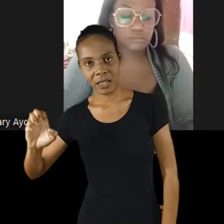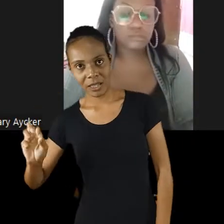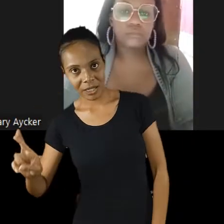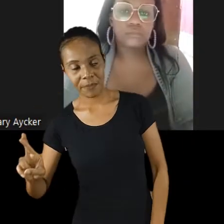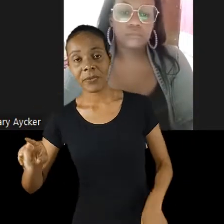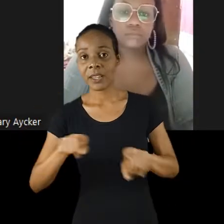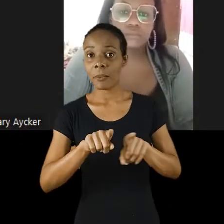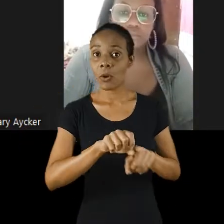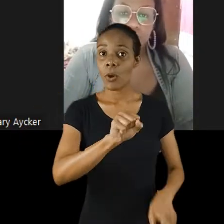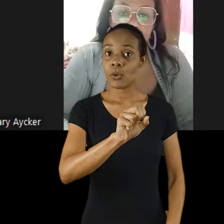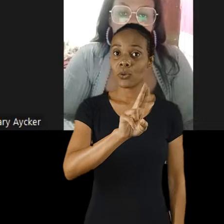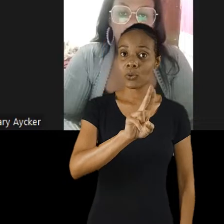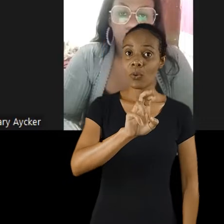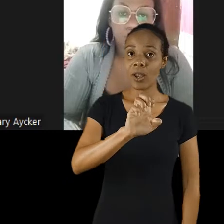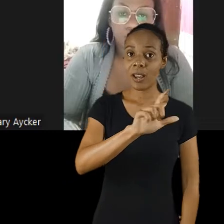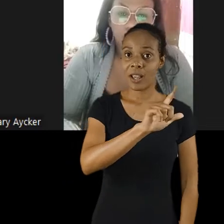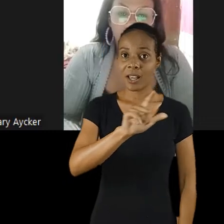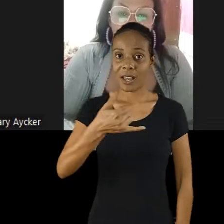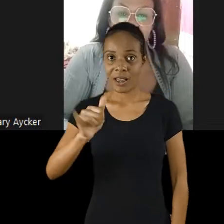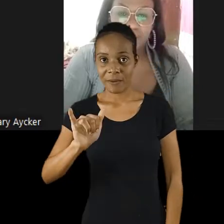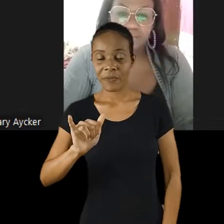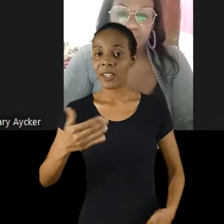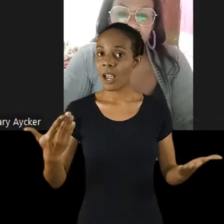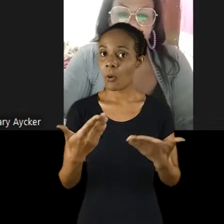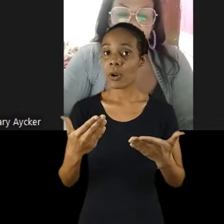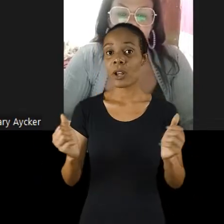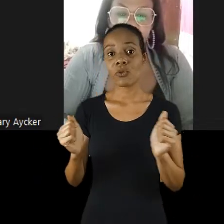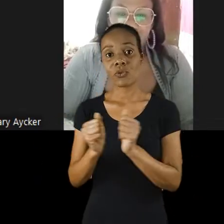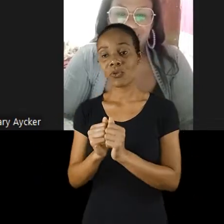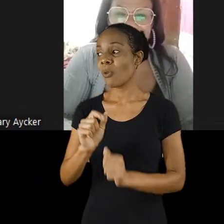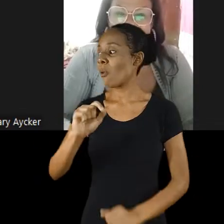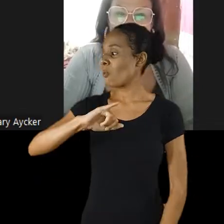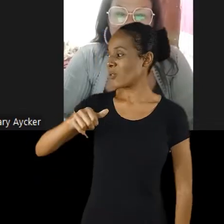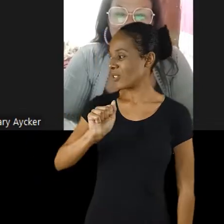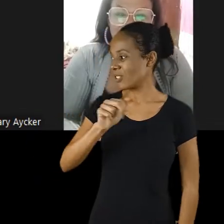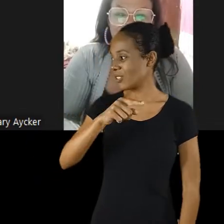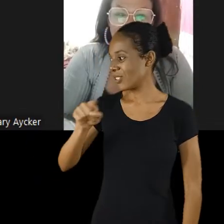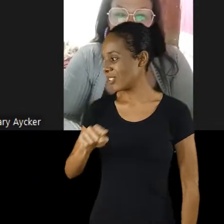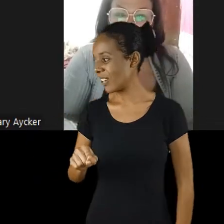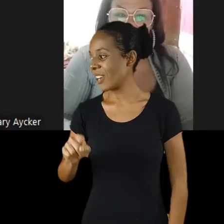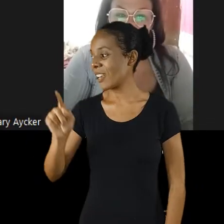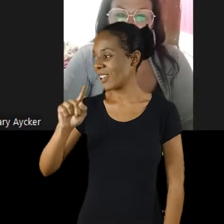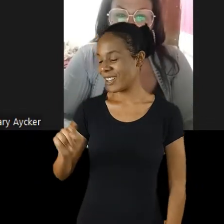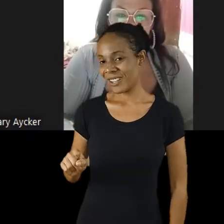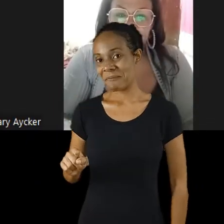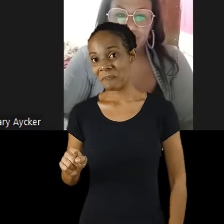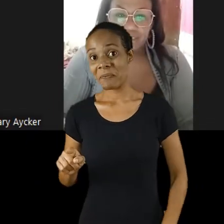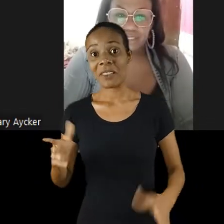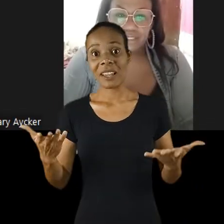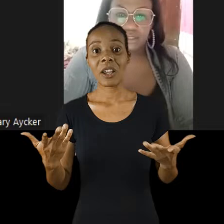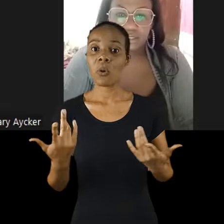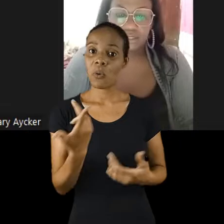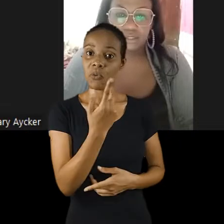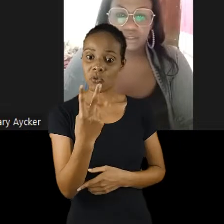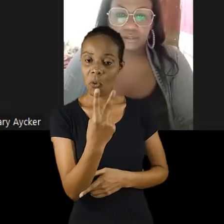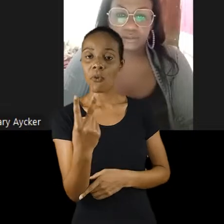aqui com Jazz e Bichart para falar sobre palavra, que é também falar de tudo isso. E aí eu